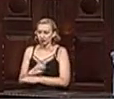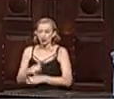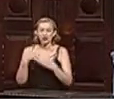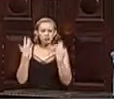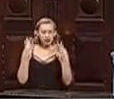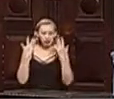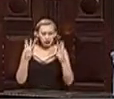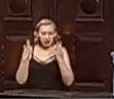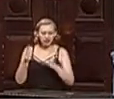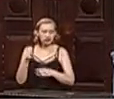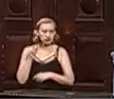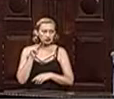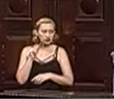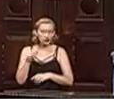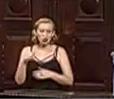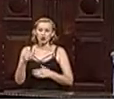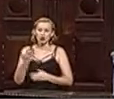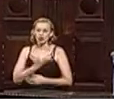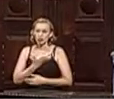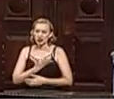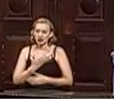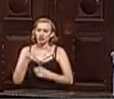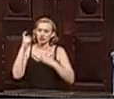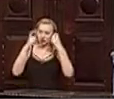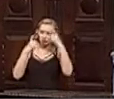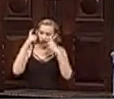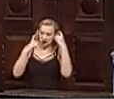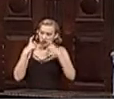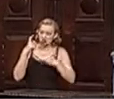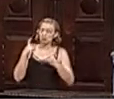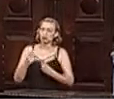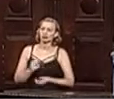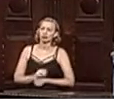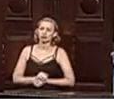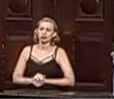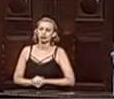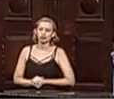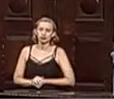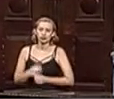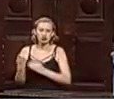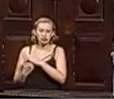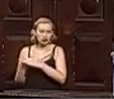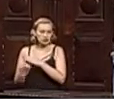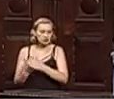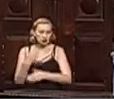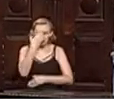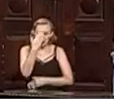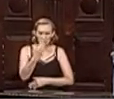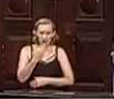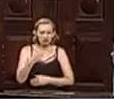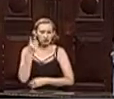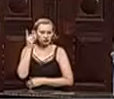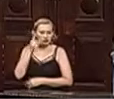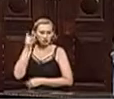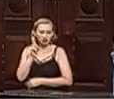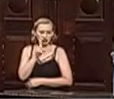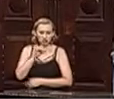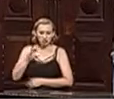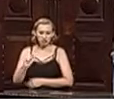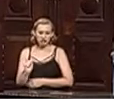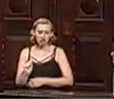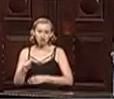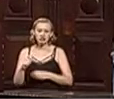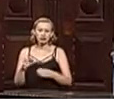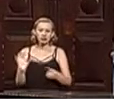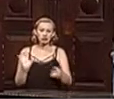tema importante, importantíssimo para a cidade e para toda a população do nosso estado. Obrigado, deputado Dica. E para concluir a questão da Conlurb,